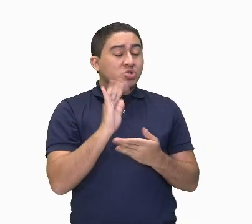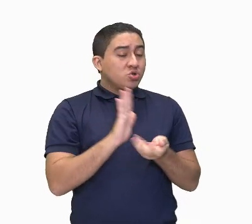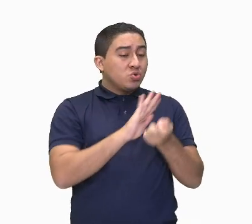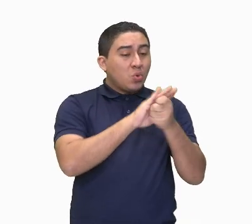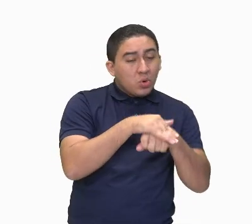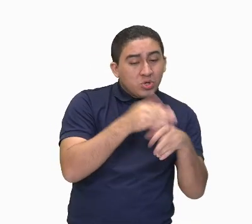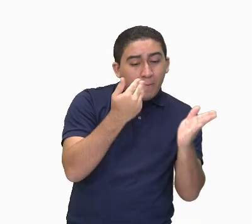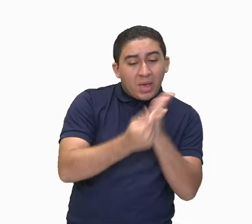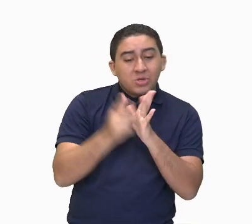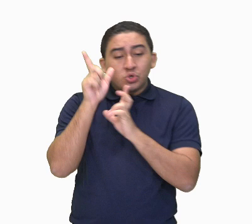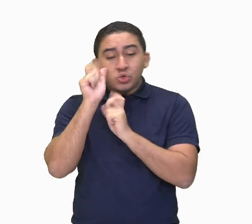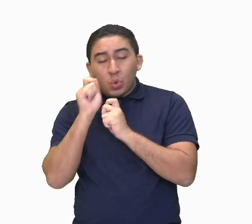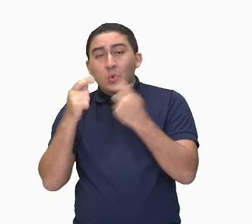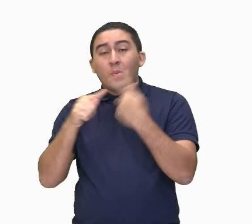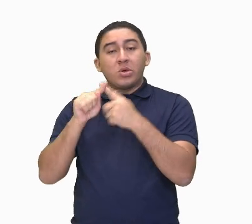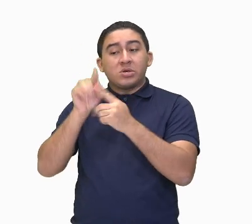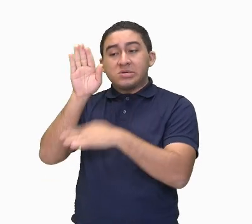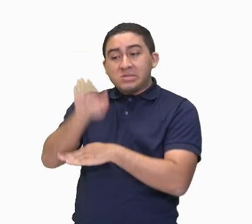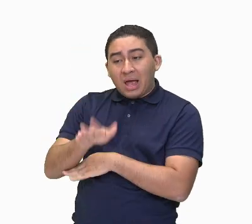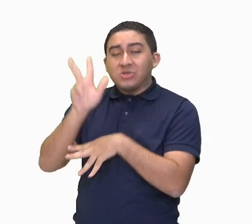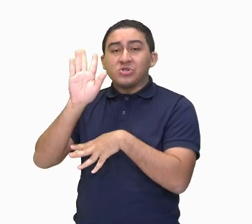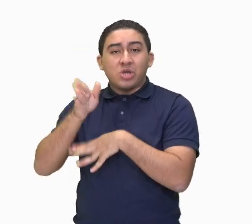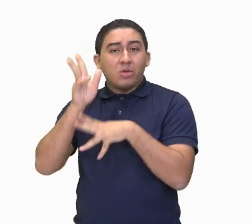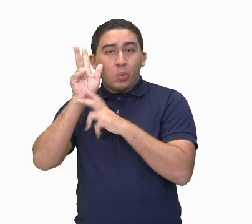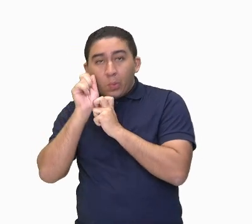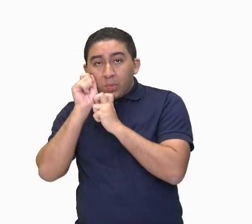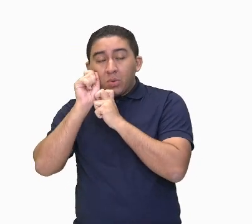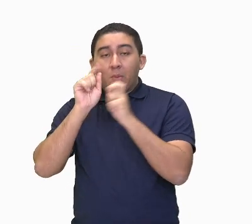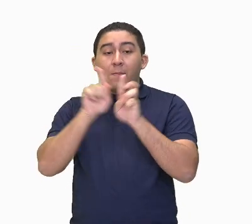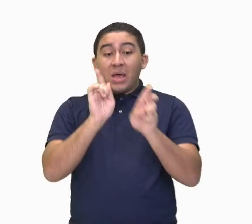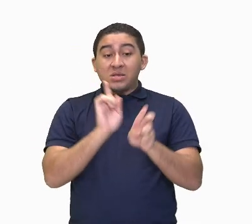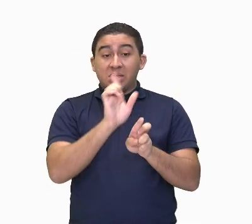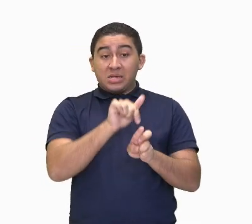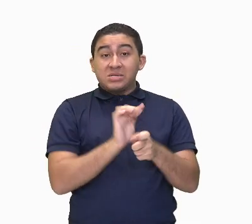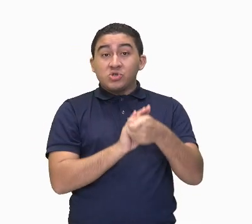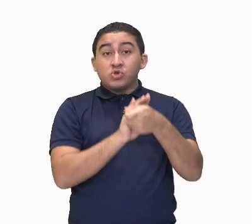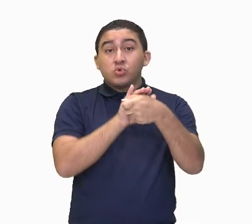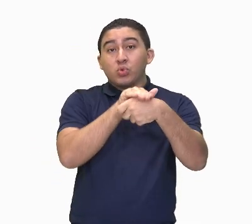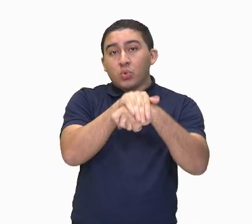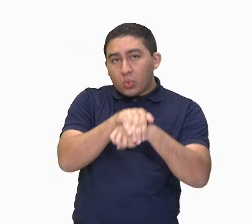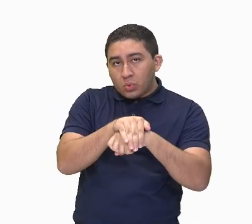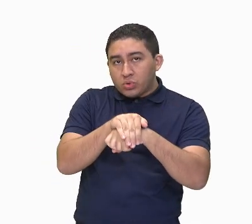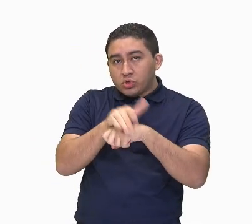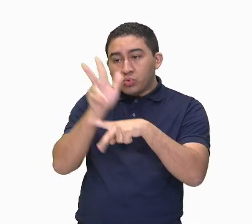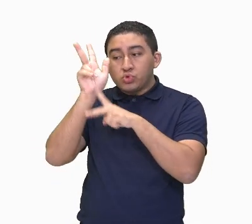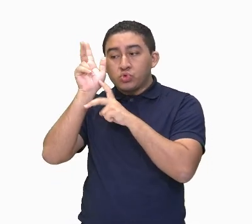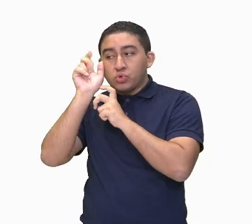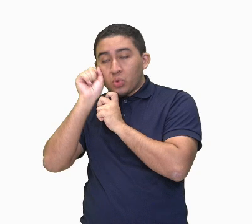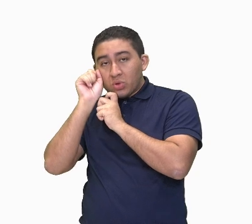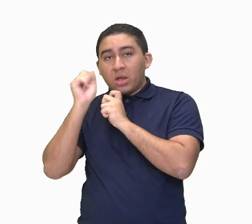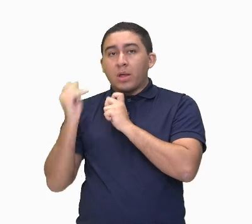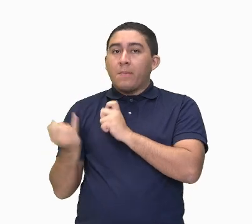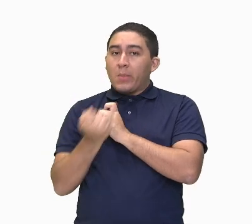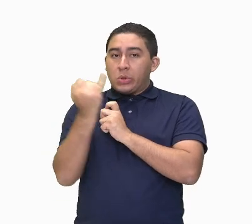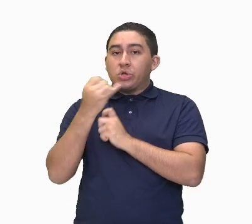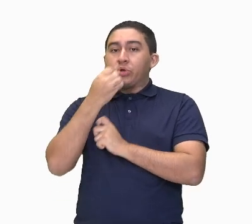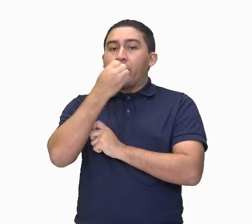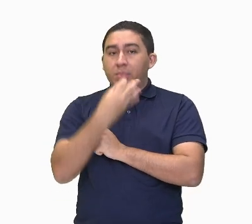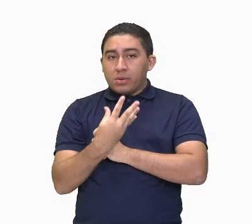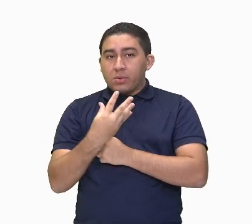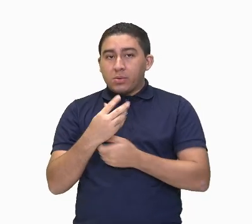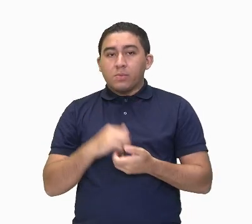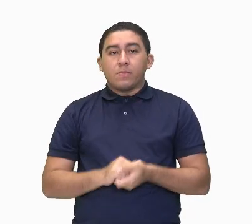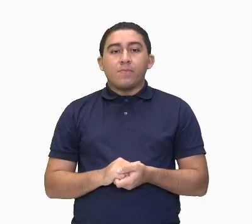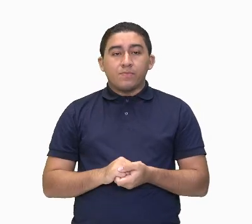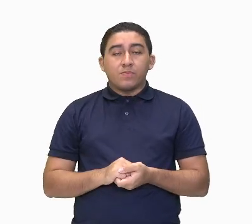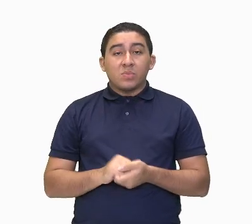tarde, mas o sono da noite, né, considerado ali o sono reparador, é importante a gente dormir bem. Olha aí, o sono,